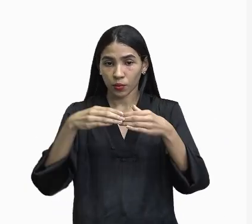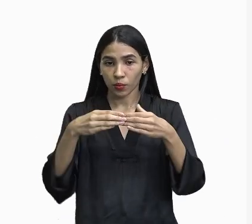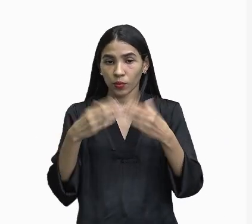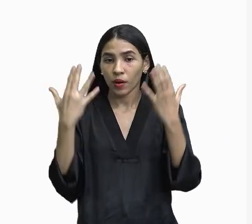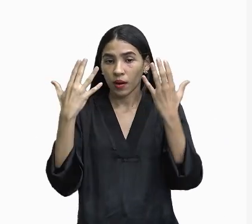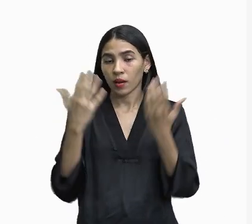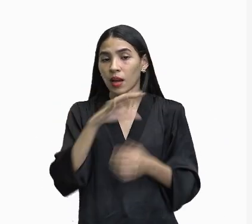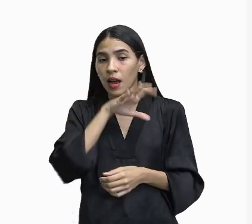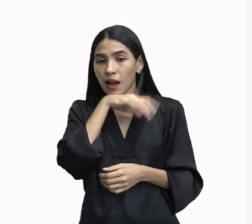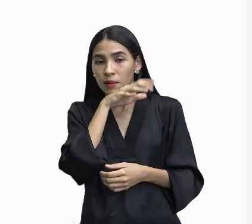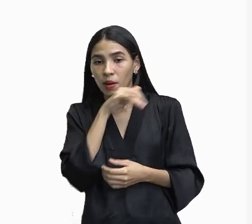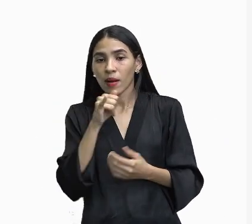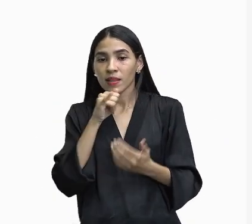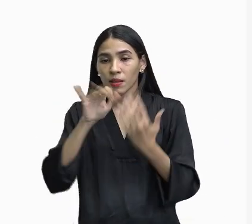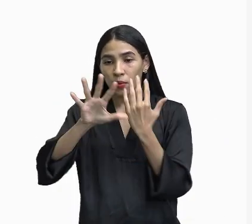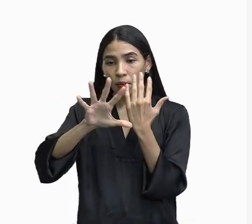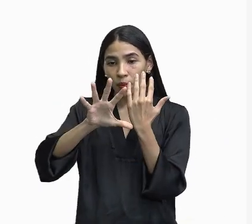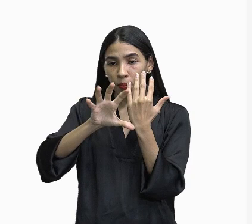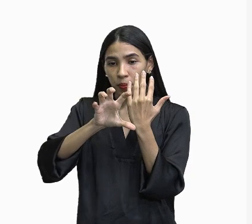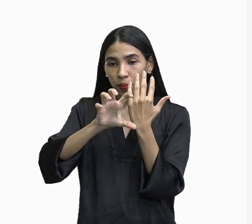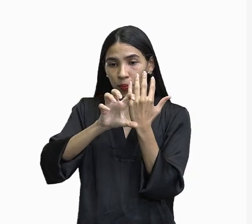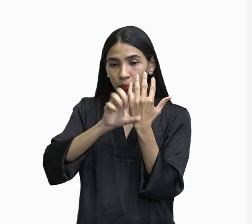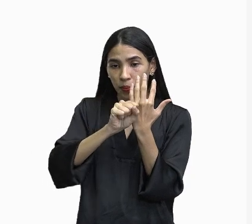considerados filtradores,